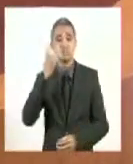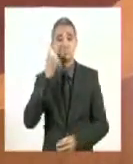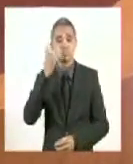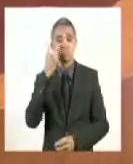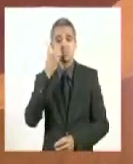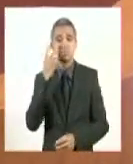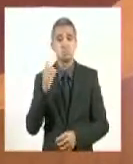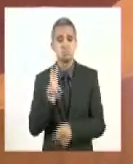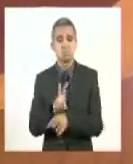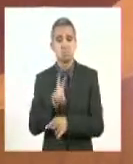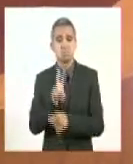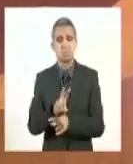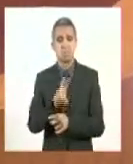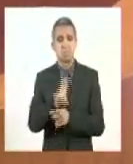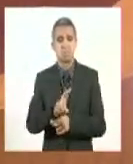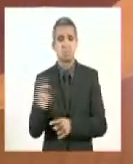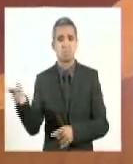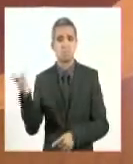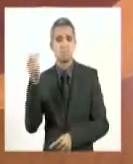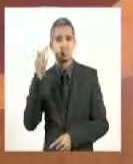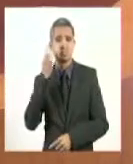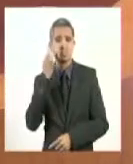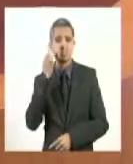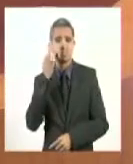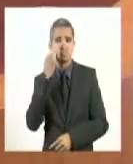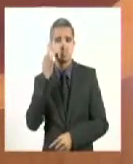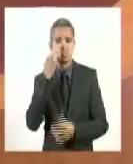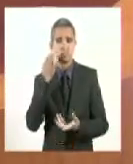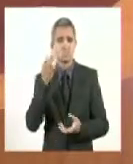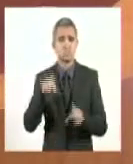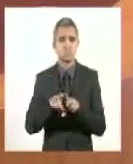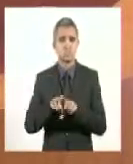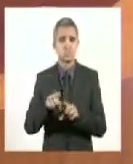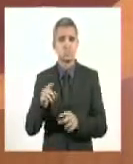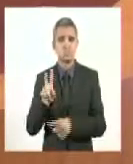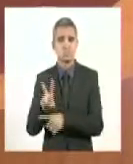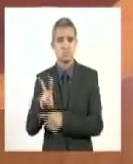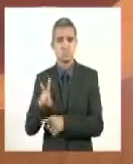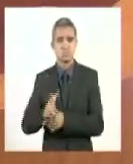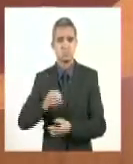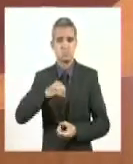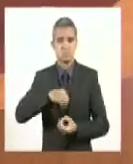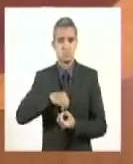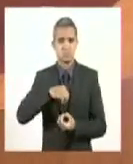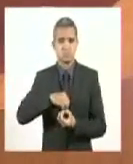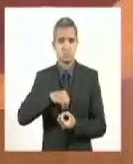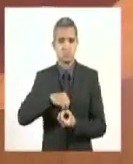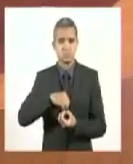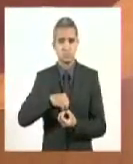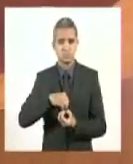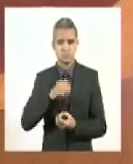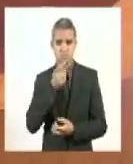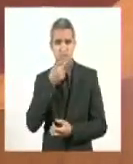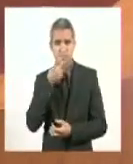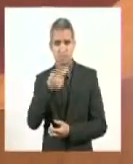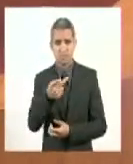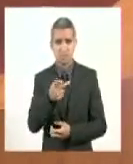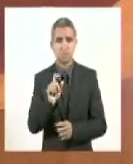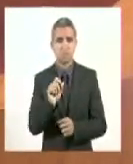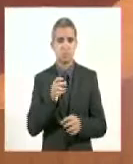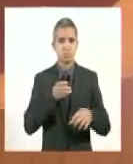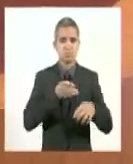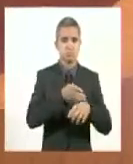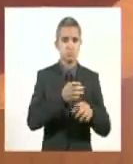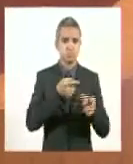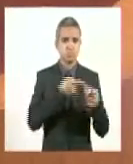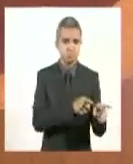tanta defesa a favor desse escandaloso caso do Detran, dizendo que estou atingindo a família do deputado Fábio